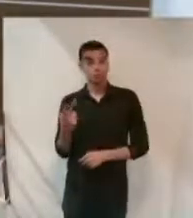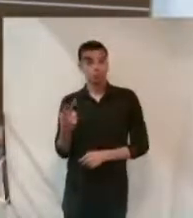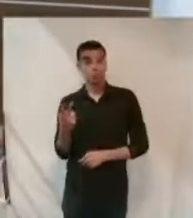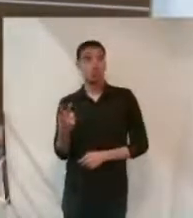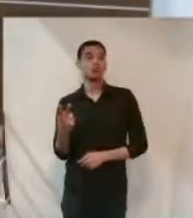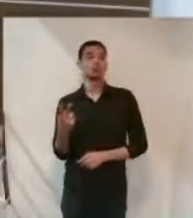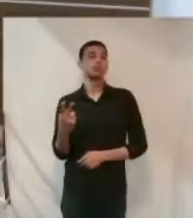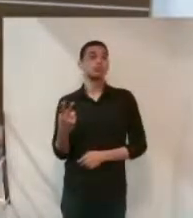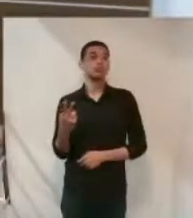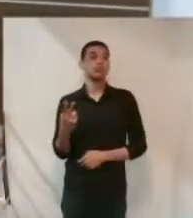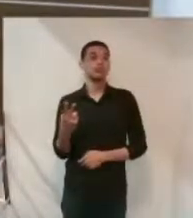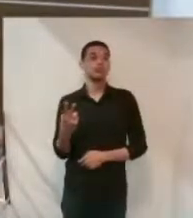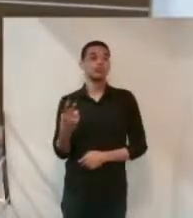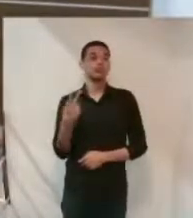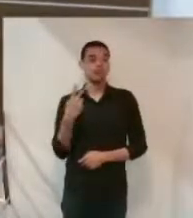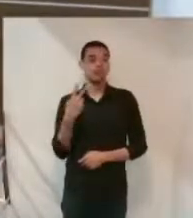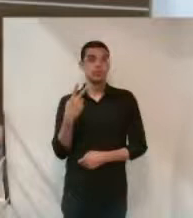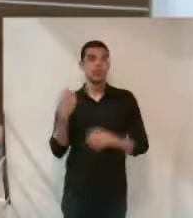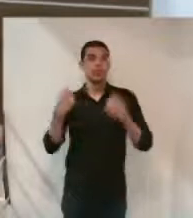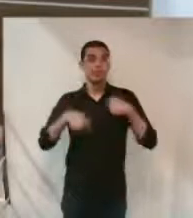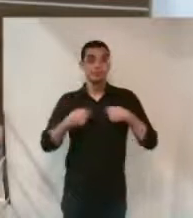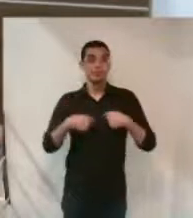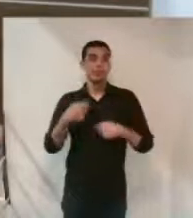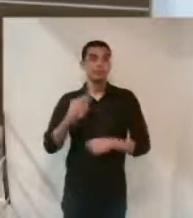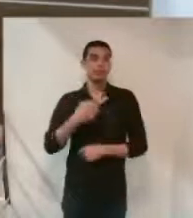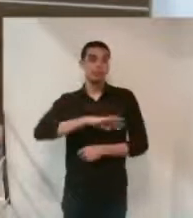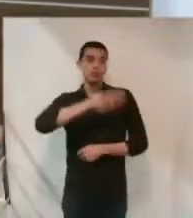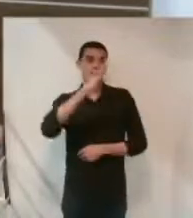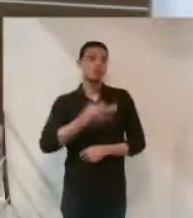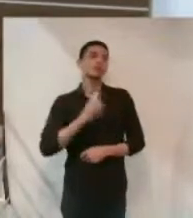aterro sanitário em breve, né? Então,